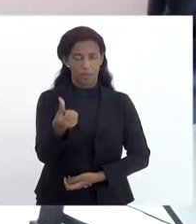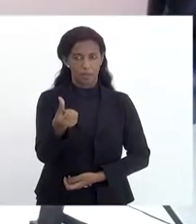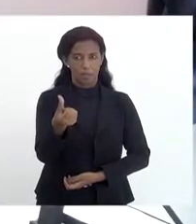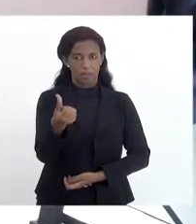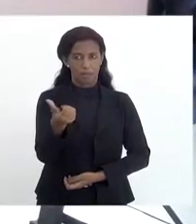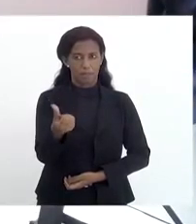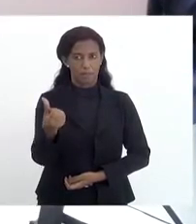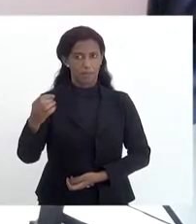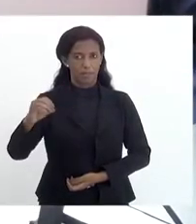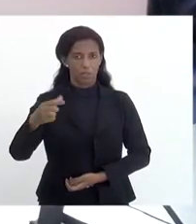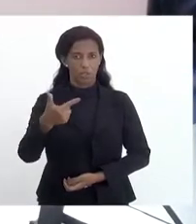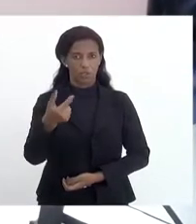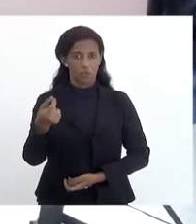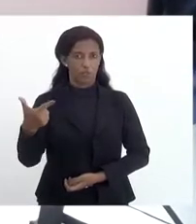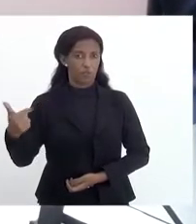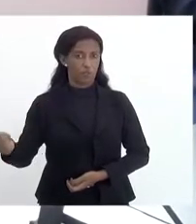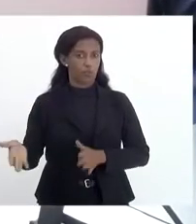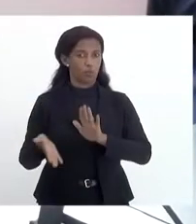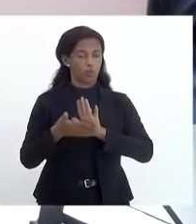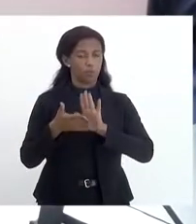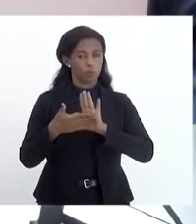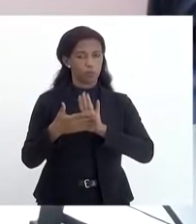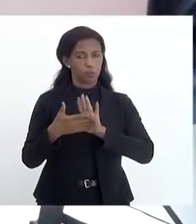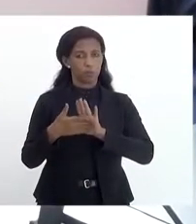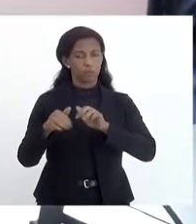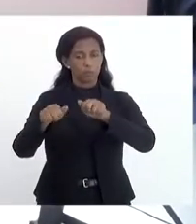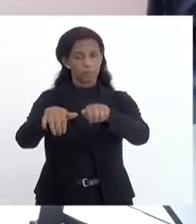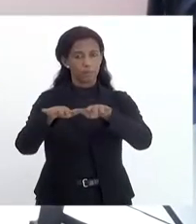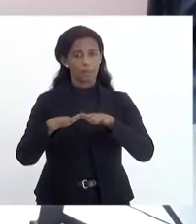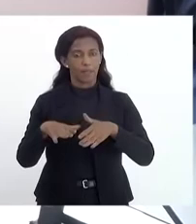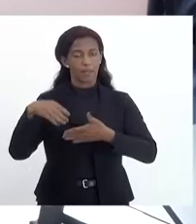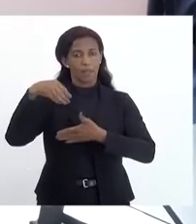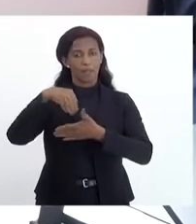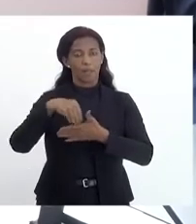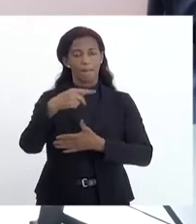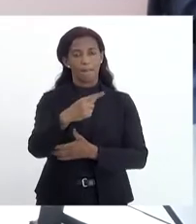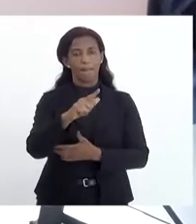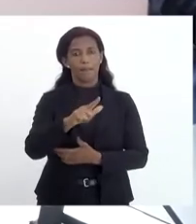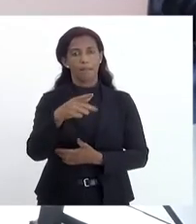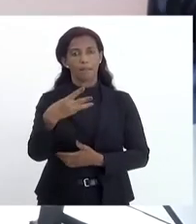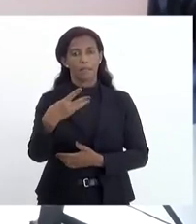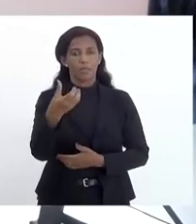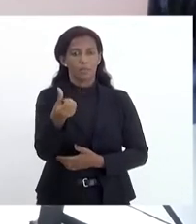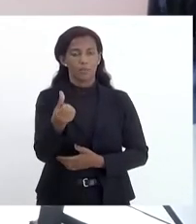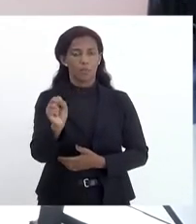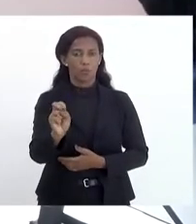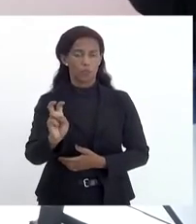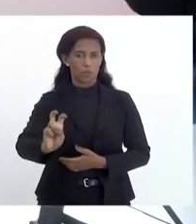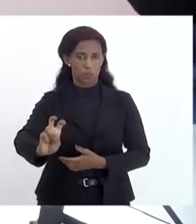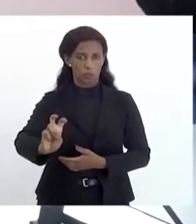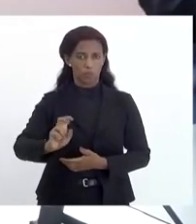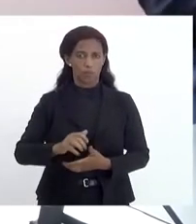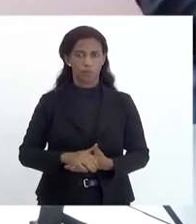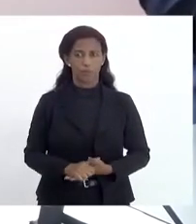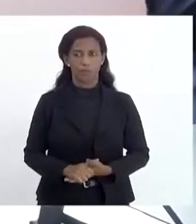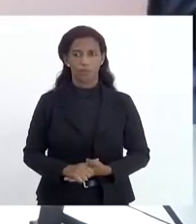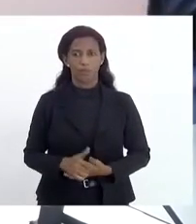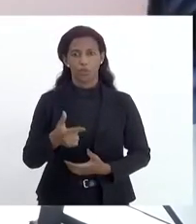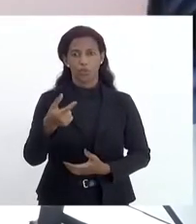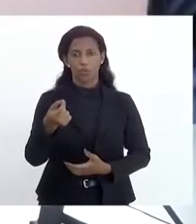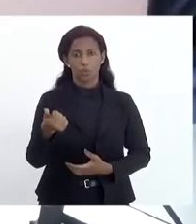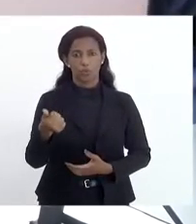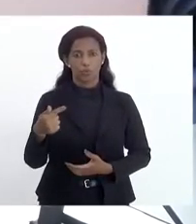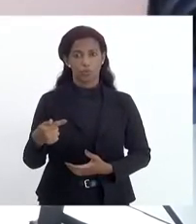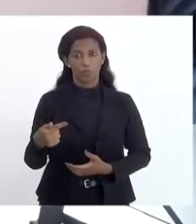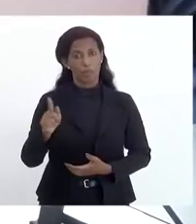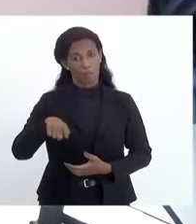4360 de 2021, parecer sugerido no plenário, é anexação ao PL 3685 de 17.